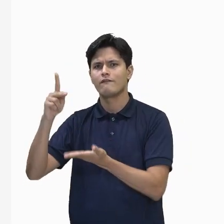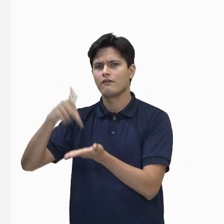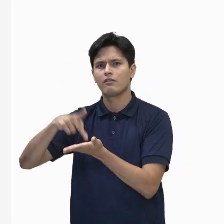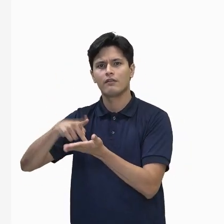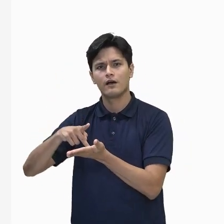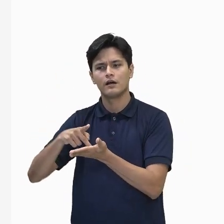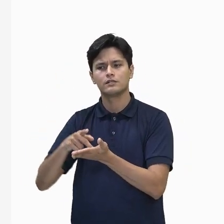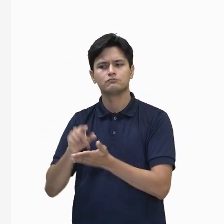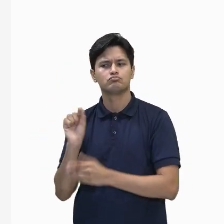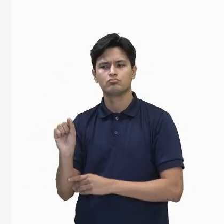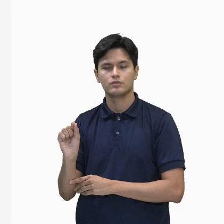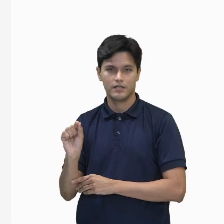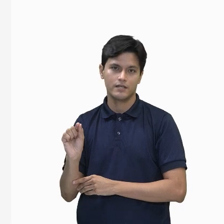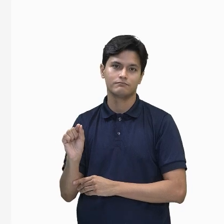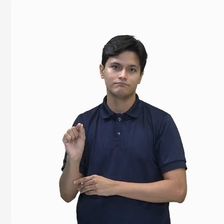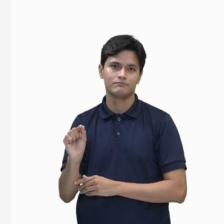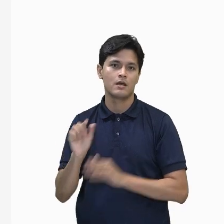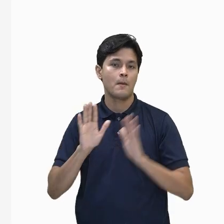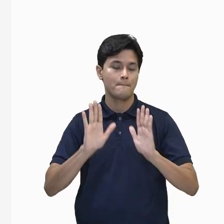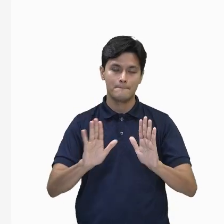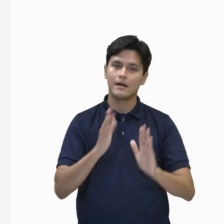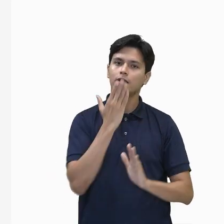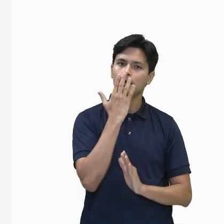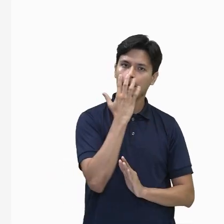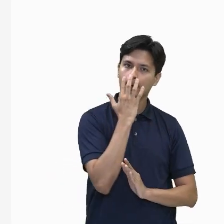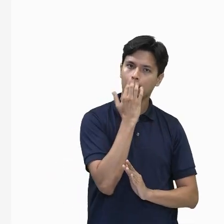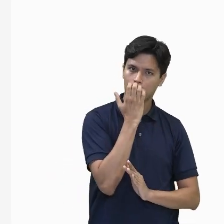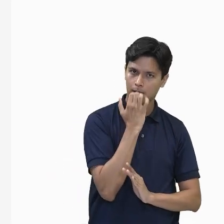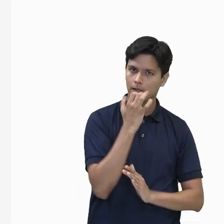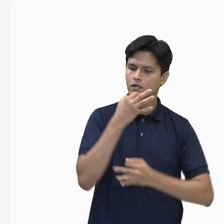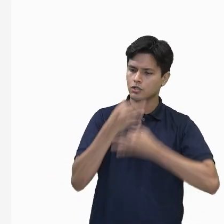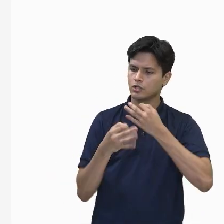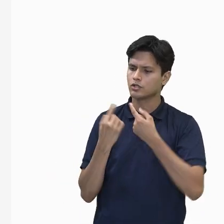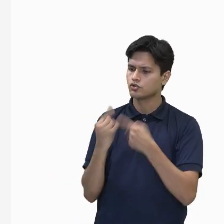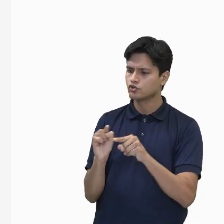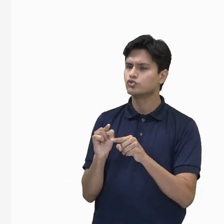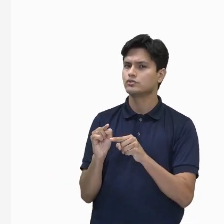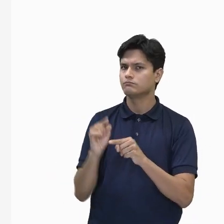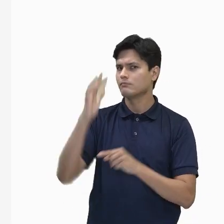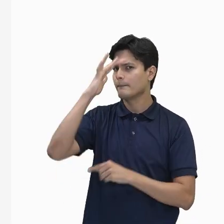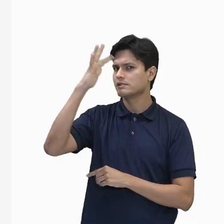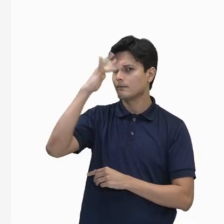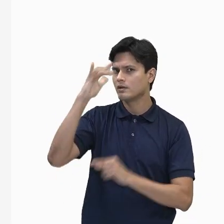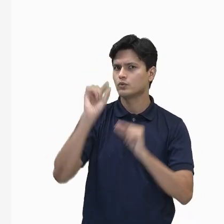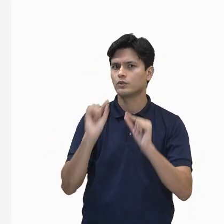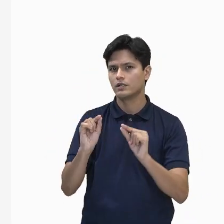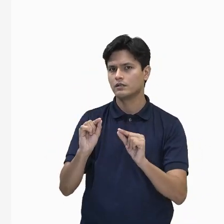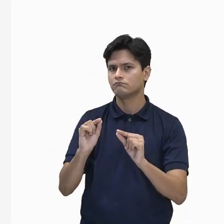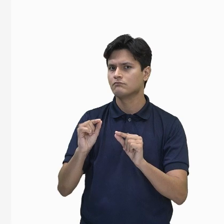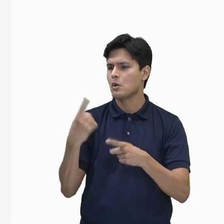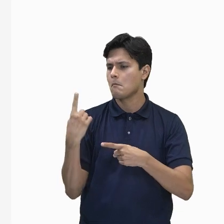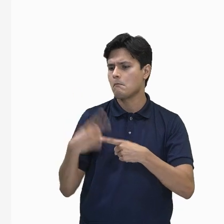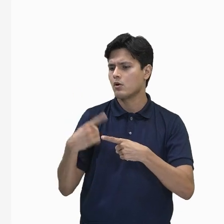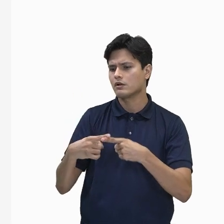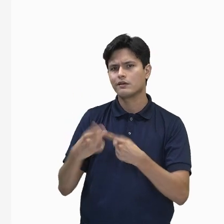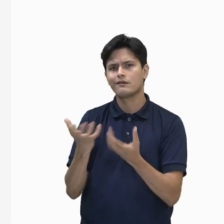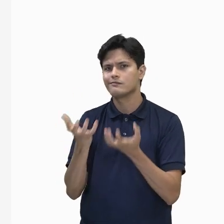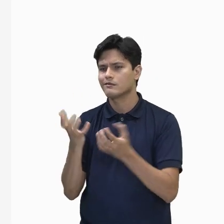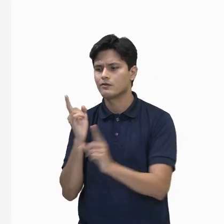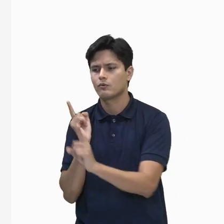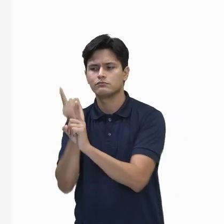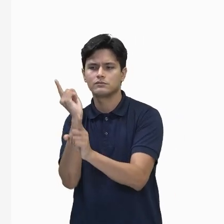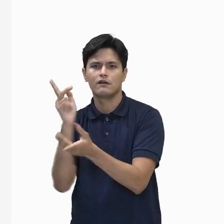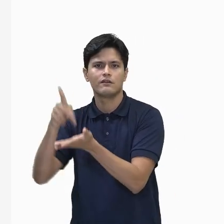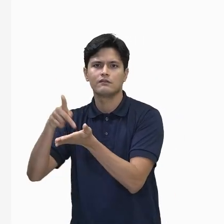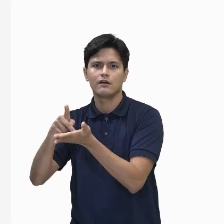chegar e vai dizer, não, para quê eu busco essa verdade? Por que eu quero encontrar essa verdade?